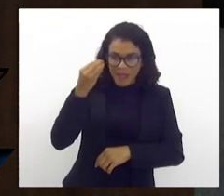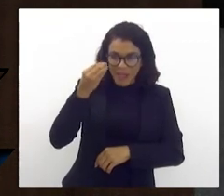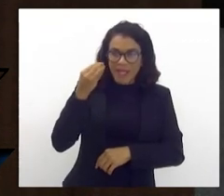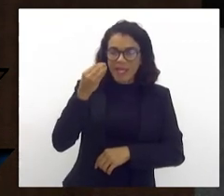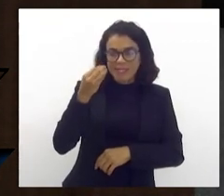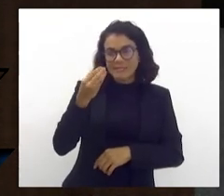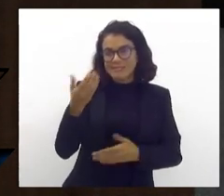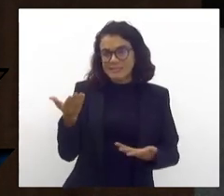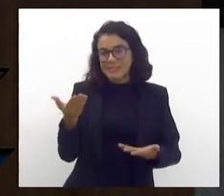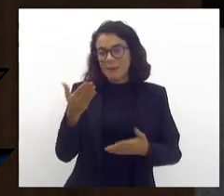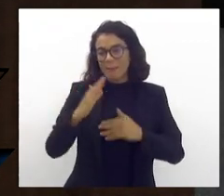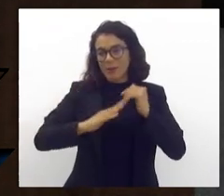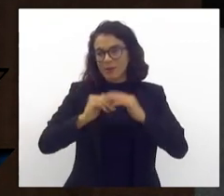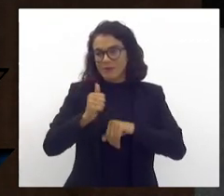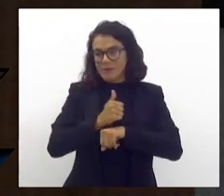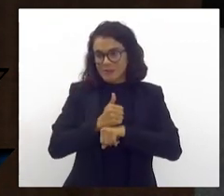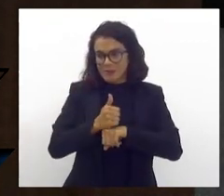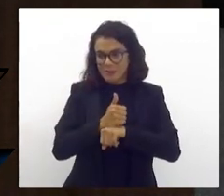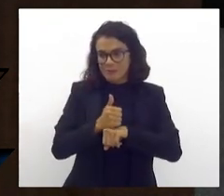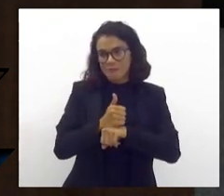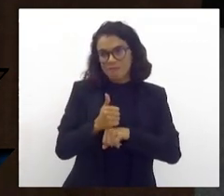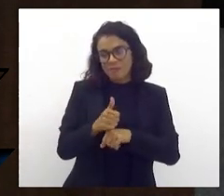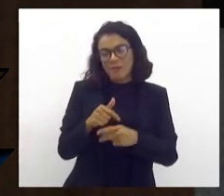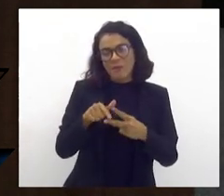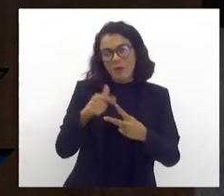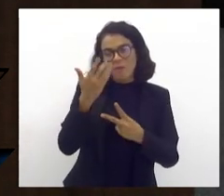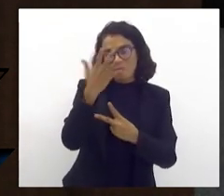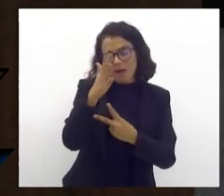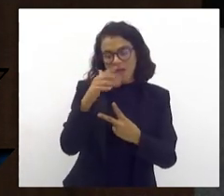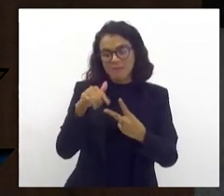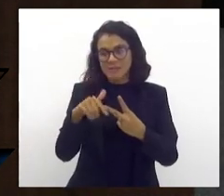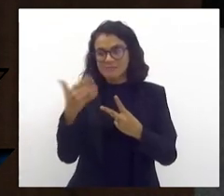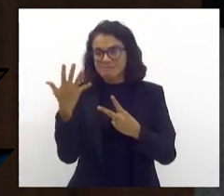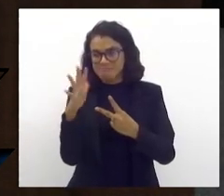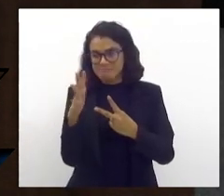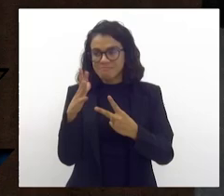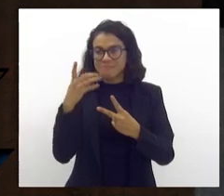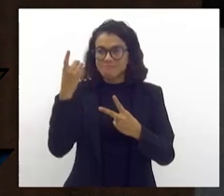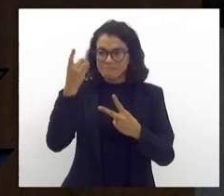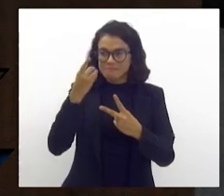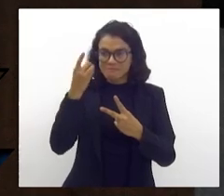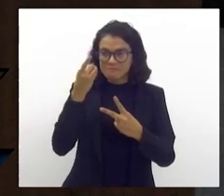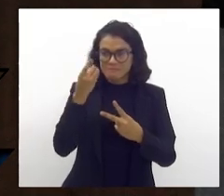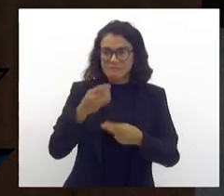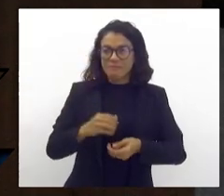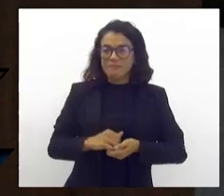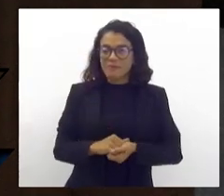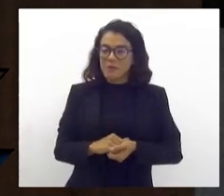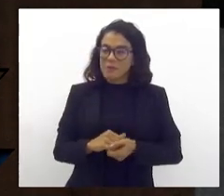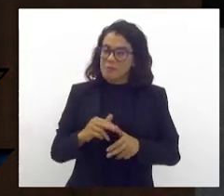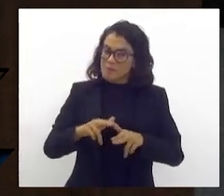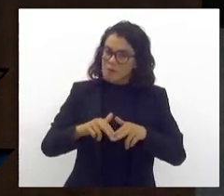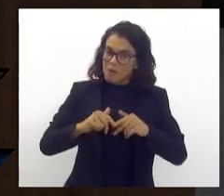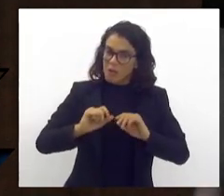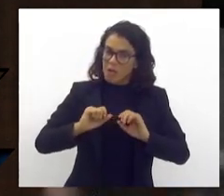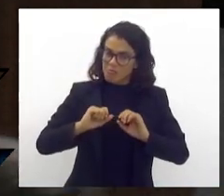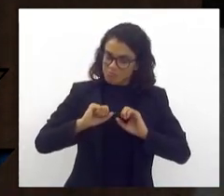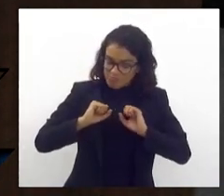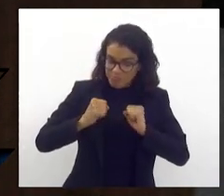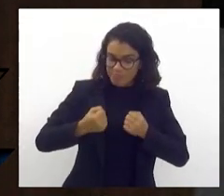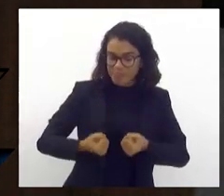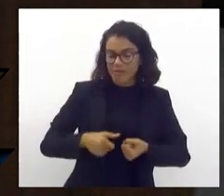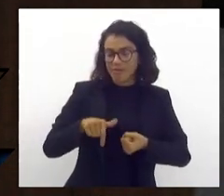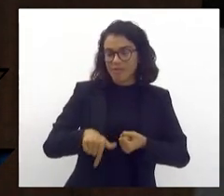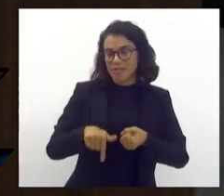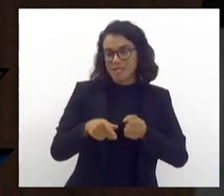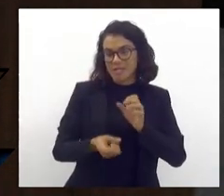dois deputados, o deputado Vinícius Cozzolino e o deputado Andrezinho Siciliano, por esse projeto de lei